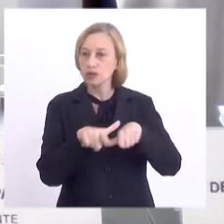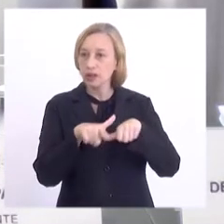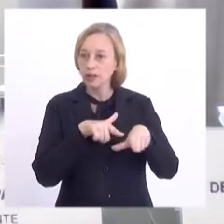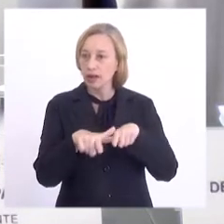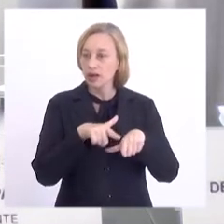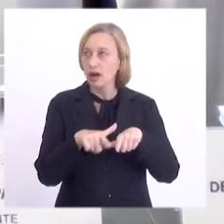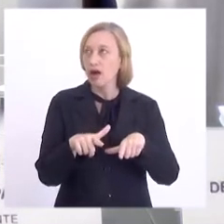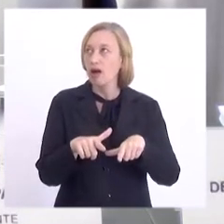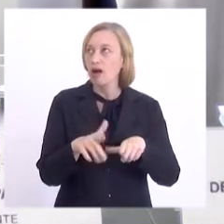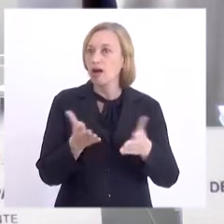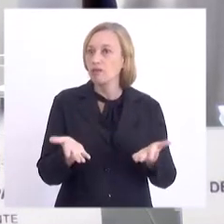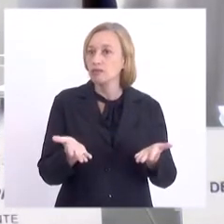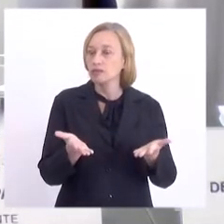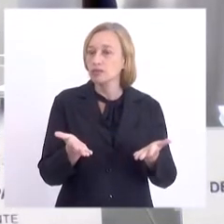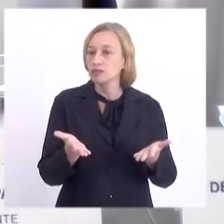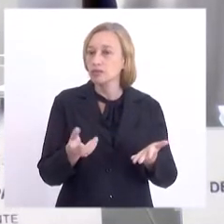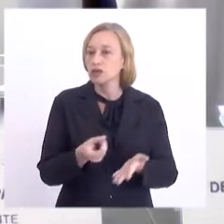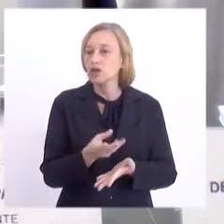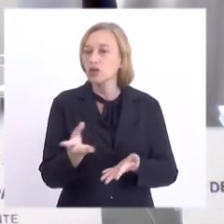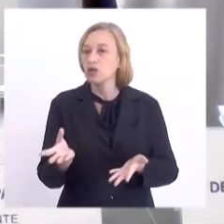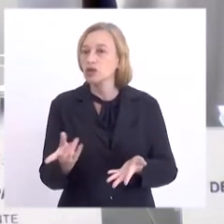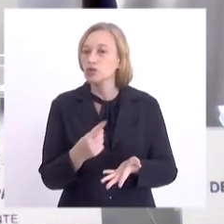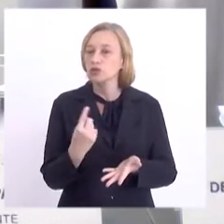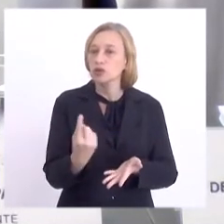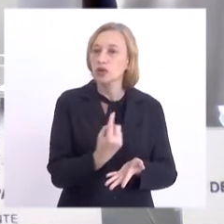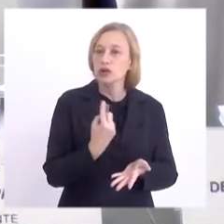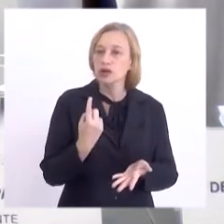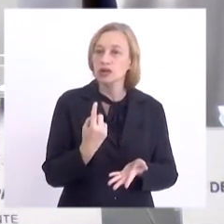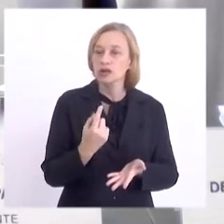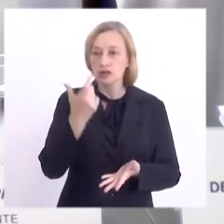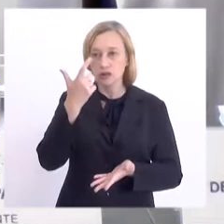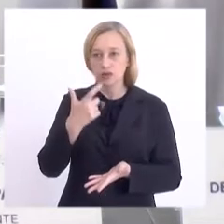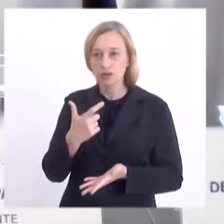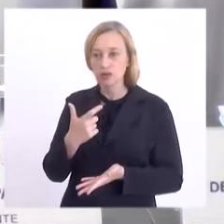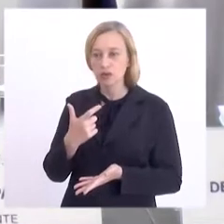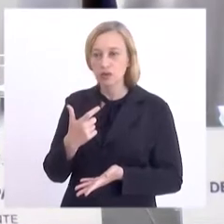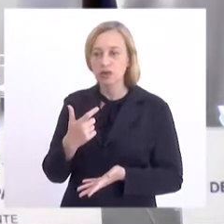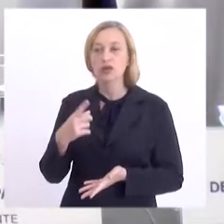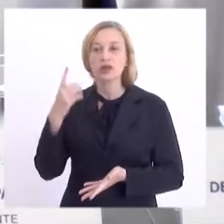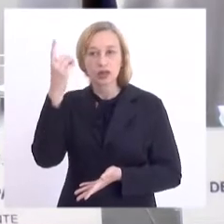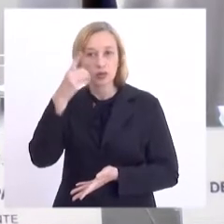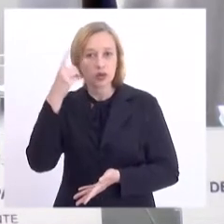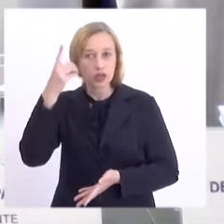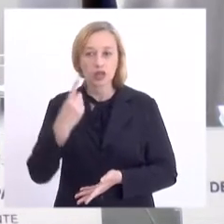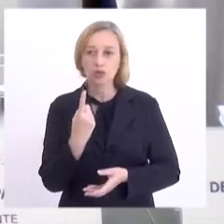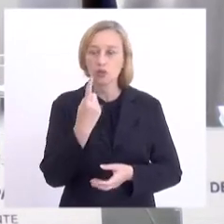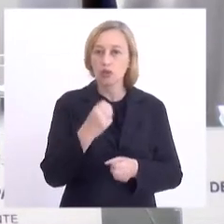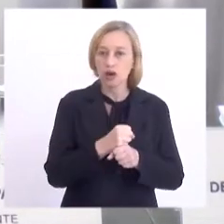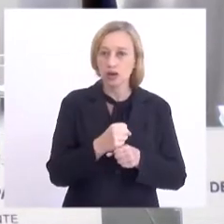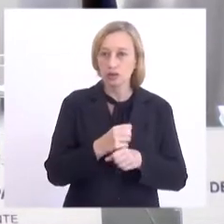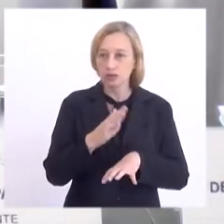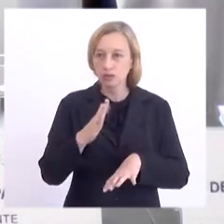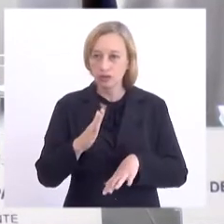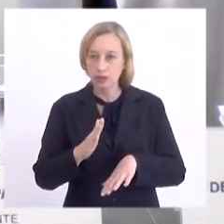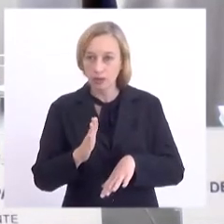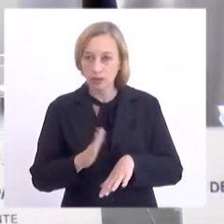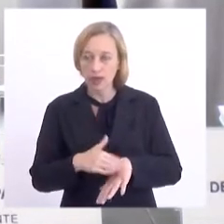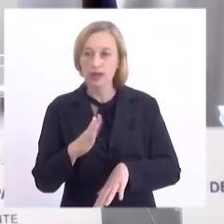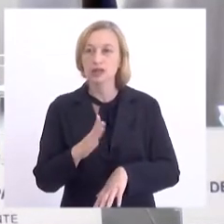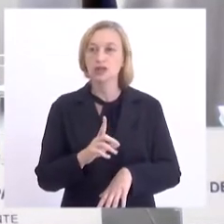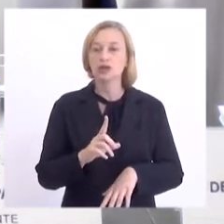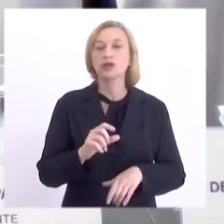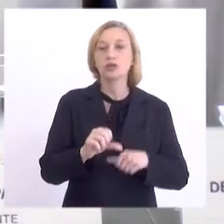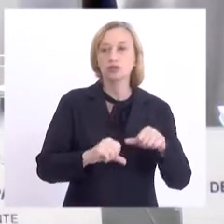lá enquanto nós formos deputados pelo menos humano à frente quando